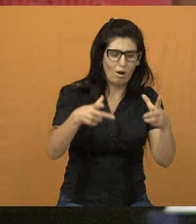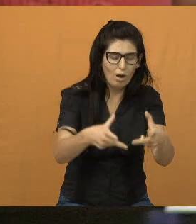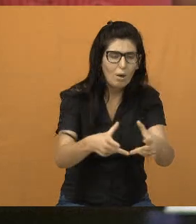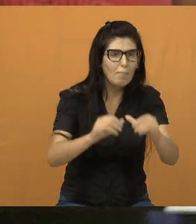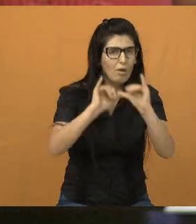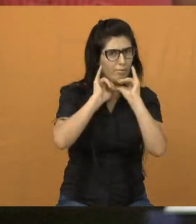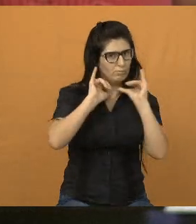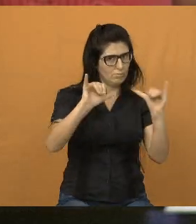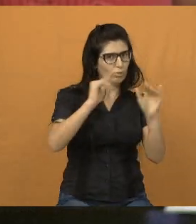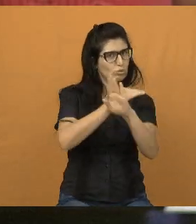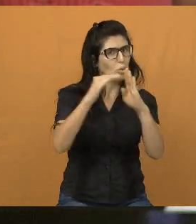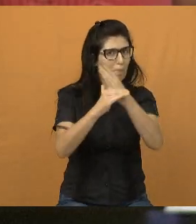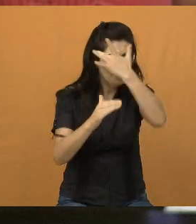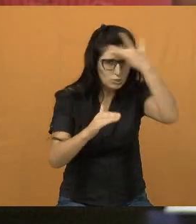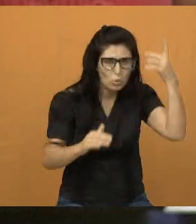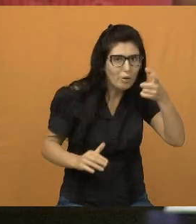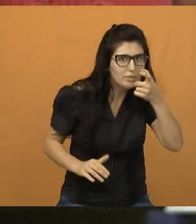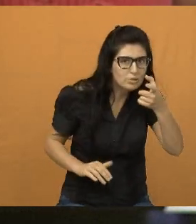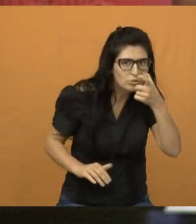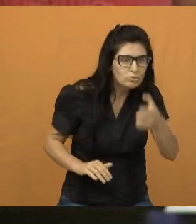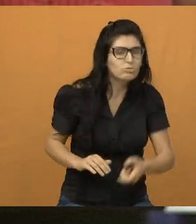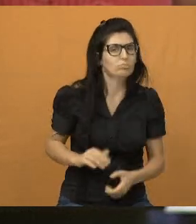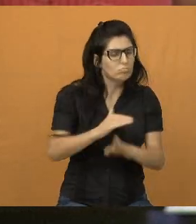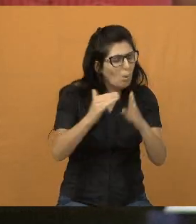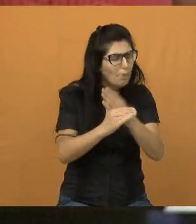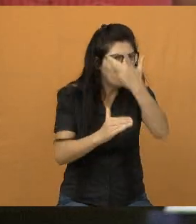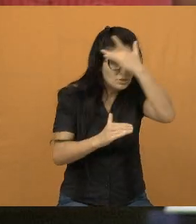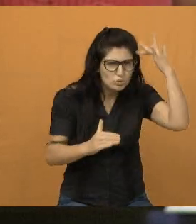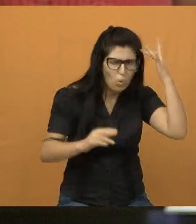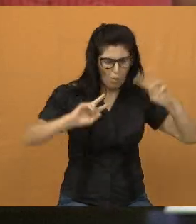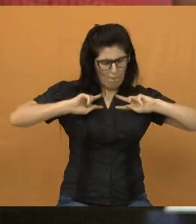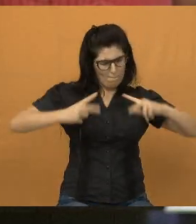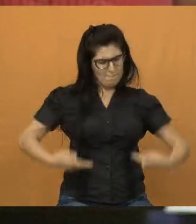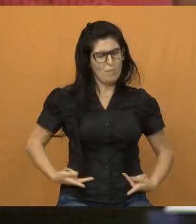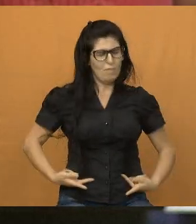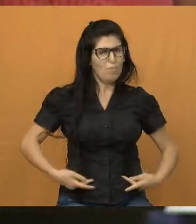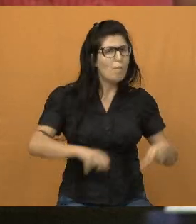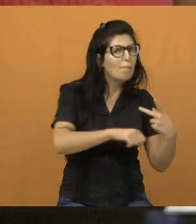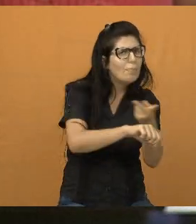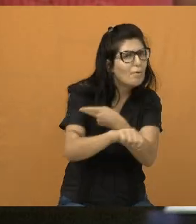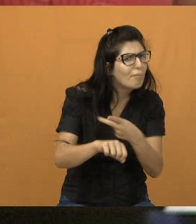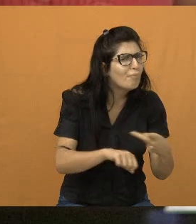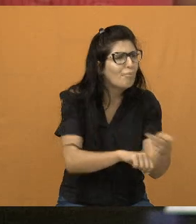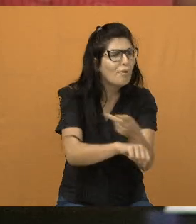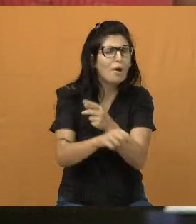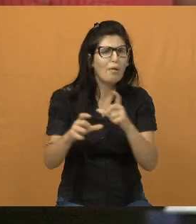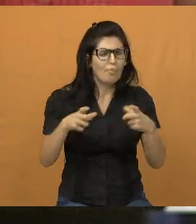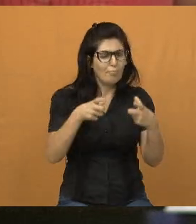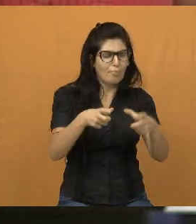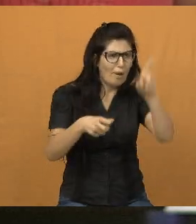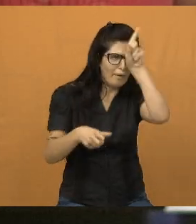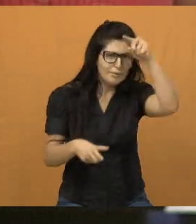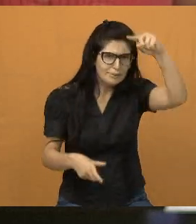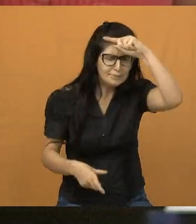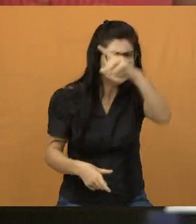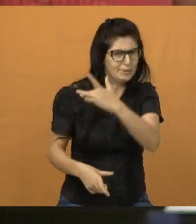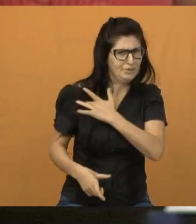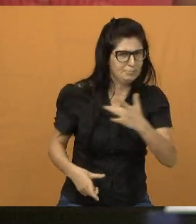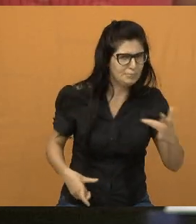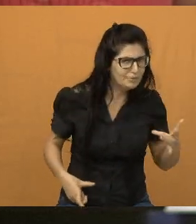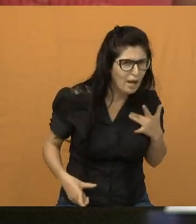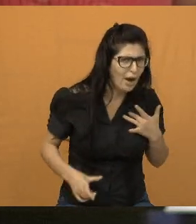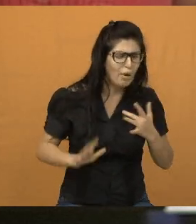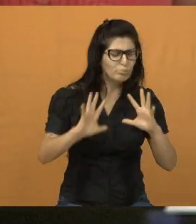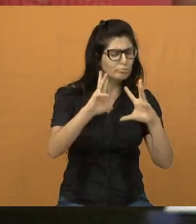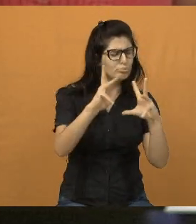os ouvintes que procurem qualquer unidade de saúde do município, as unidades que estejam vacinando, as